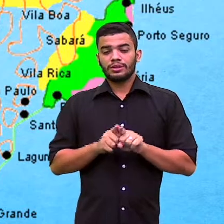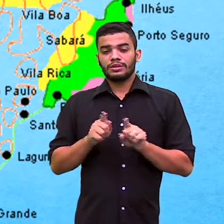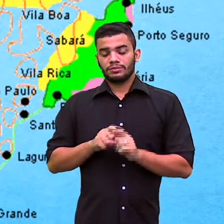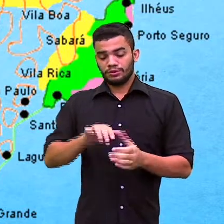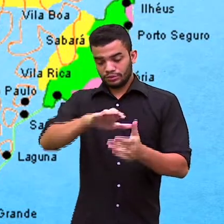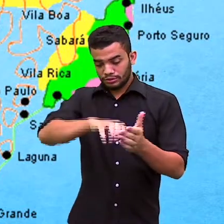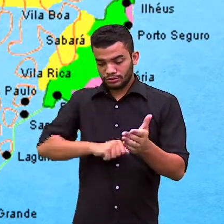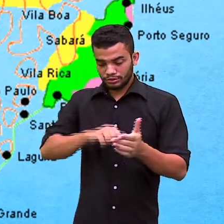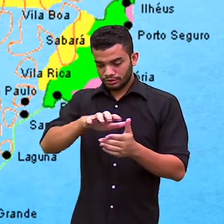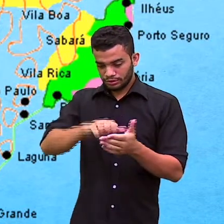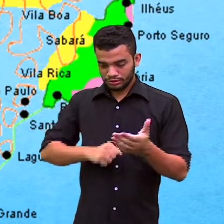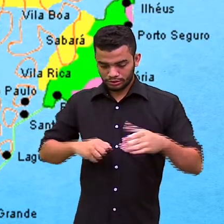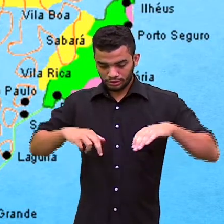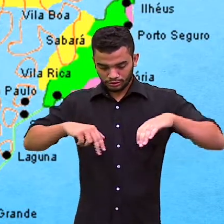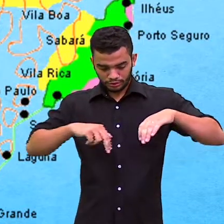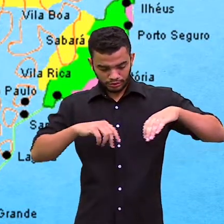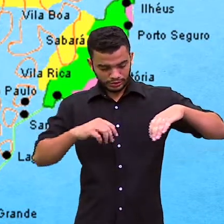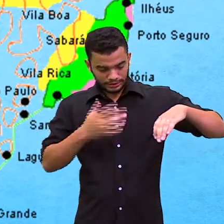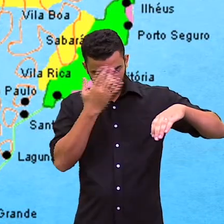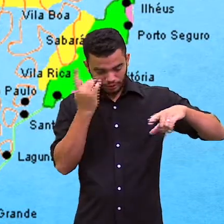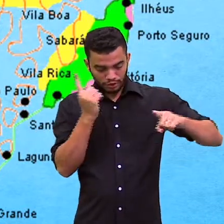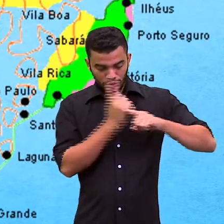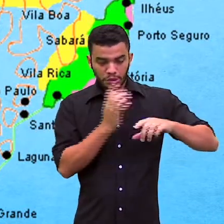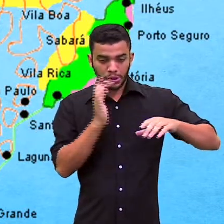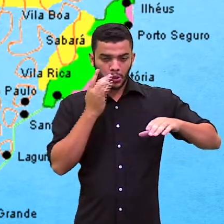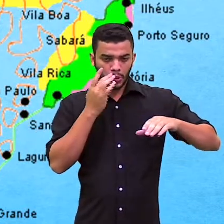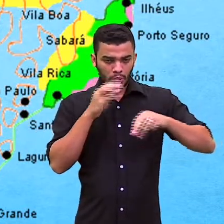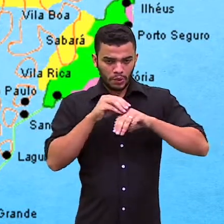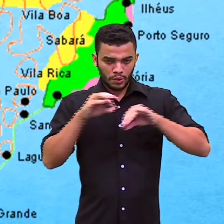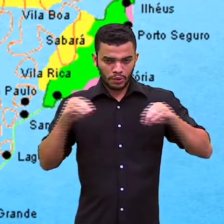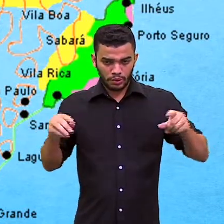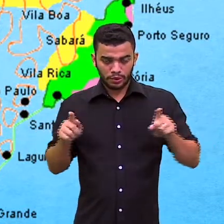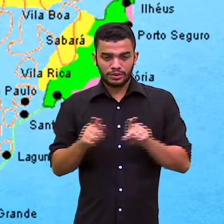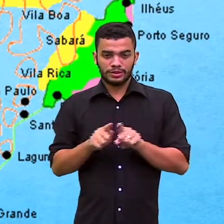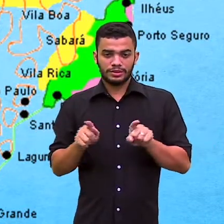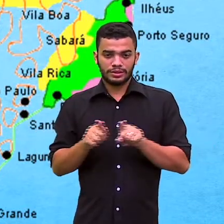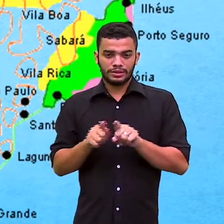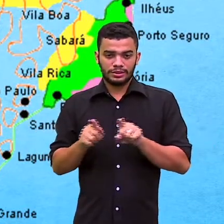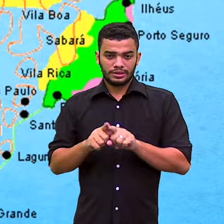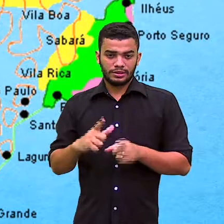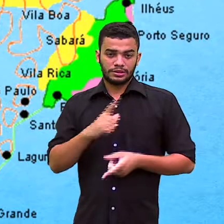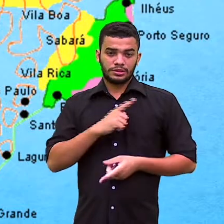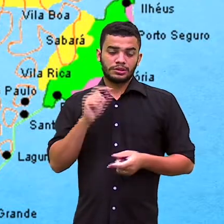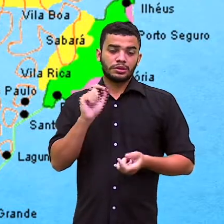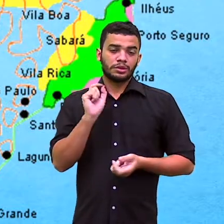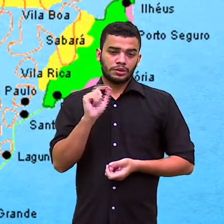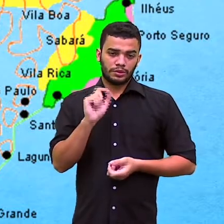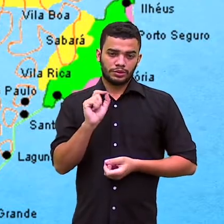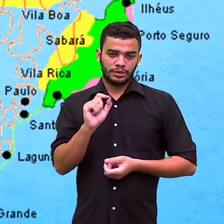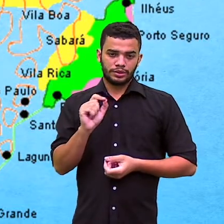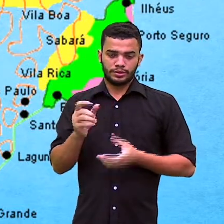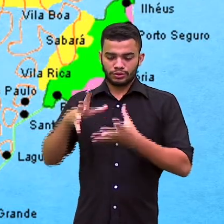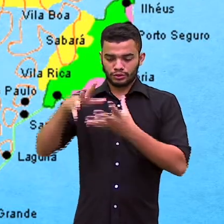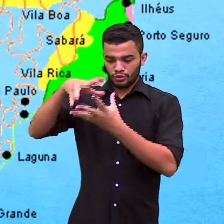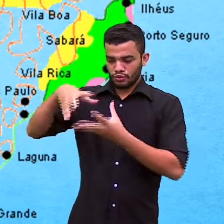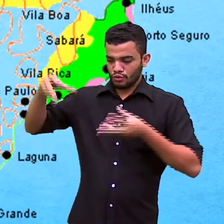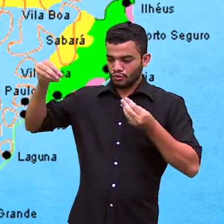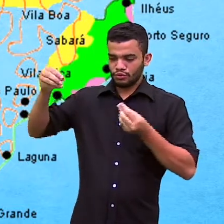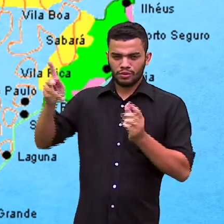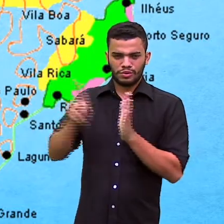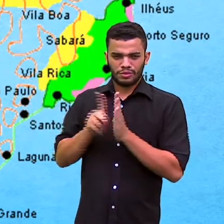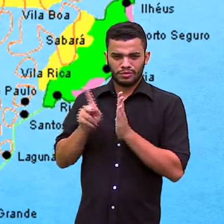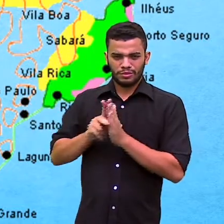mineração, as drogas do sertão, lembrando que é o cacau, a castanha, a